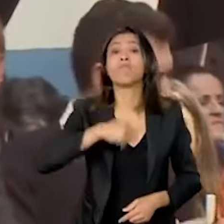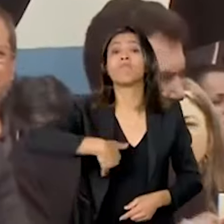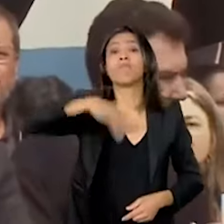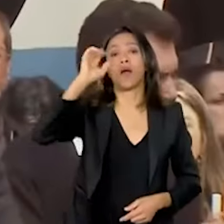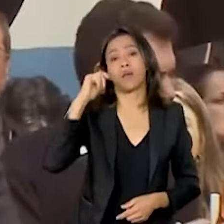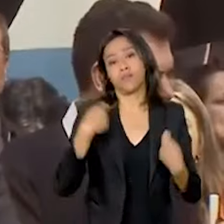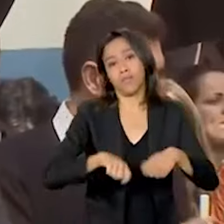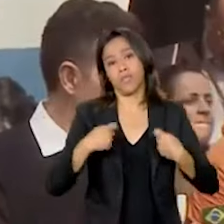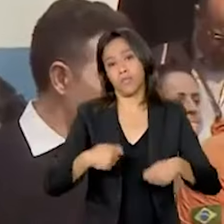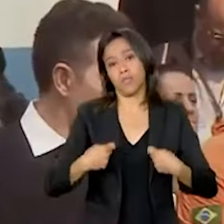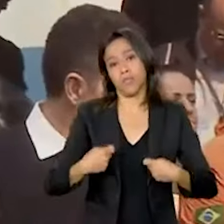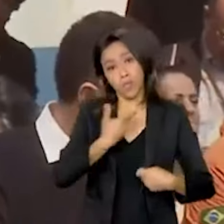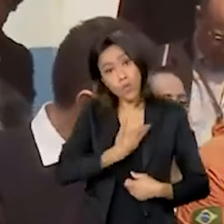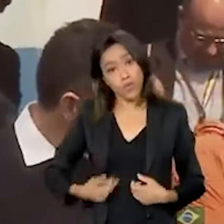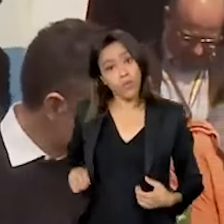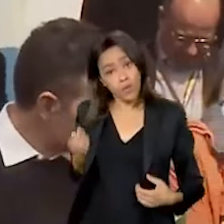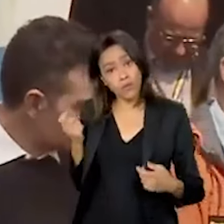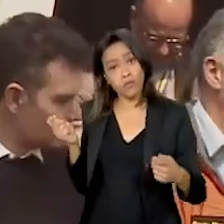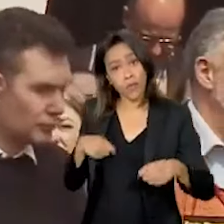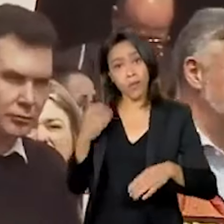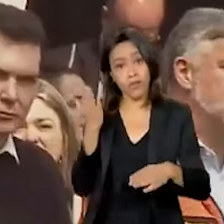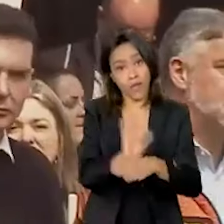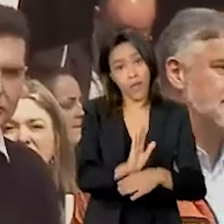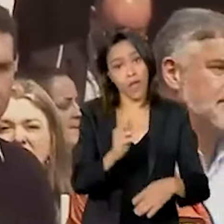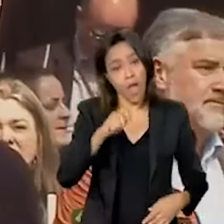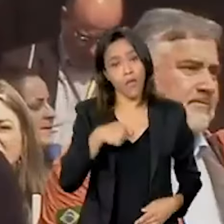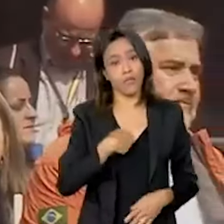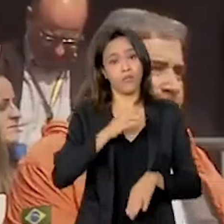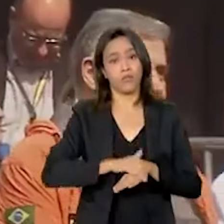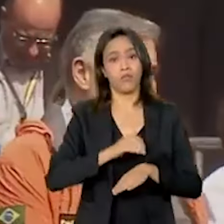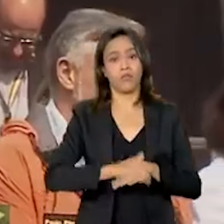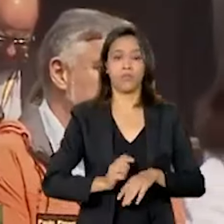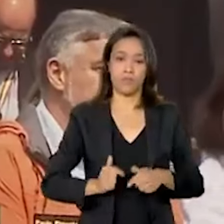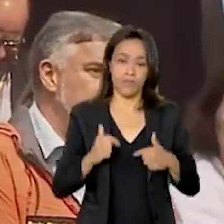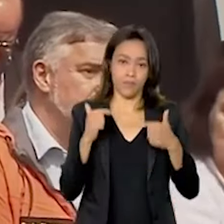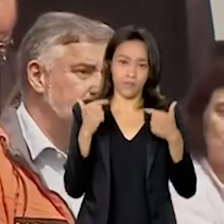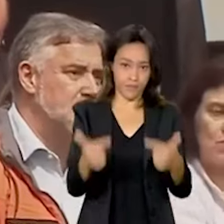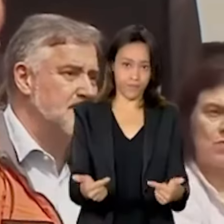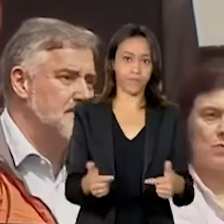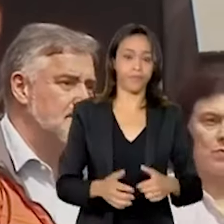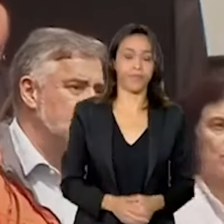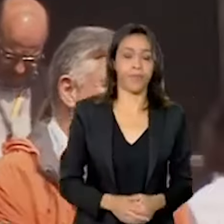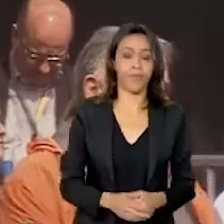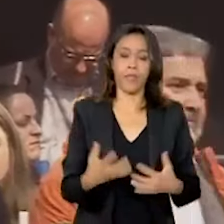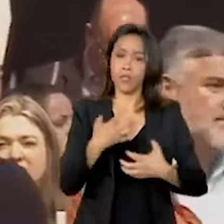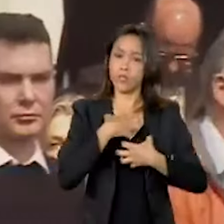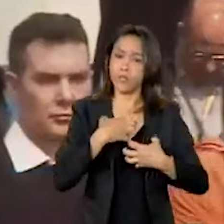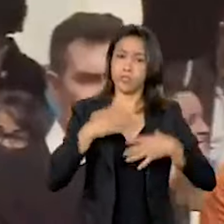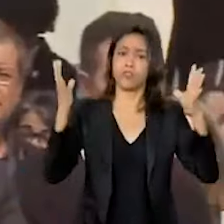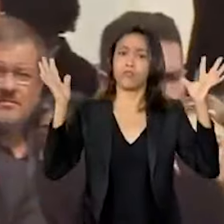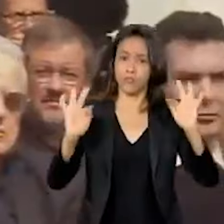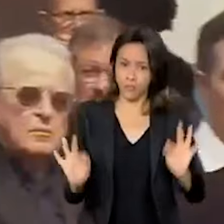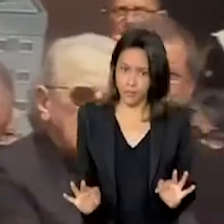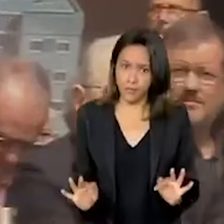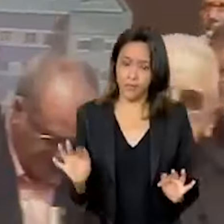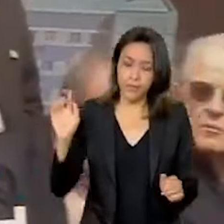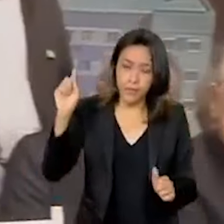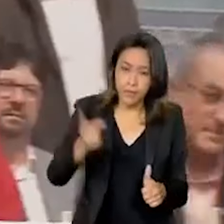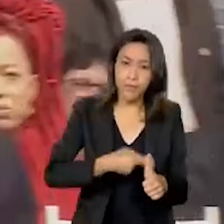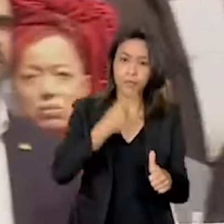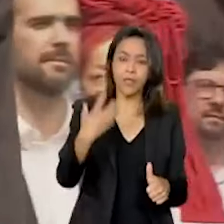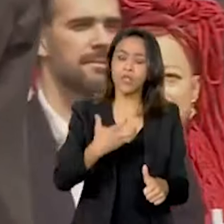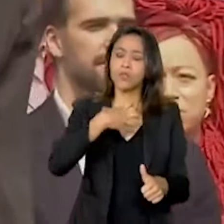pode ajudar. E é isso que eu tenho fazendo. E quero dizer para vocês que eu estou muito feliz. Primeiro porque eu